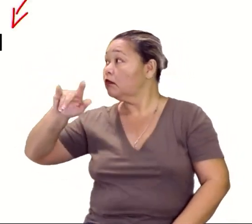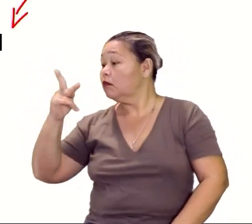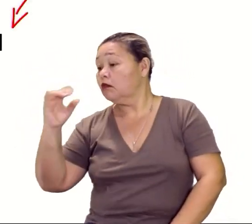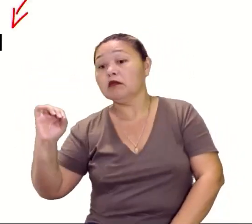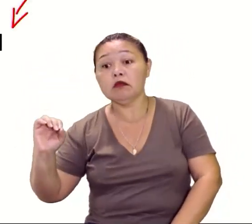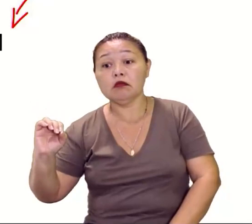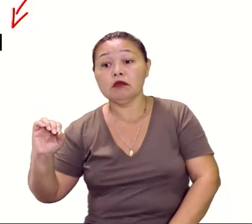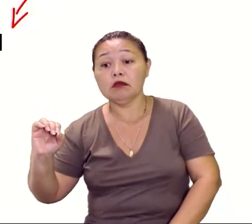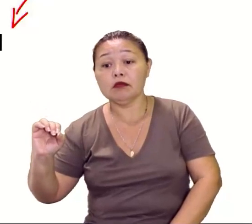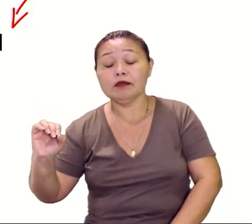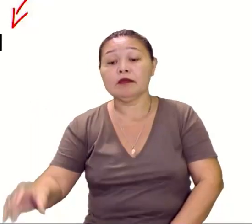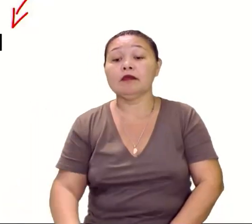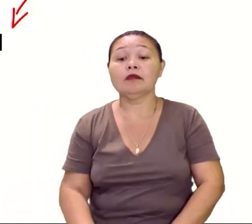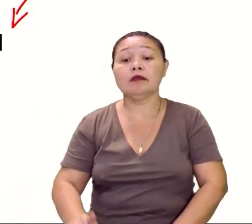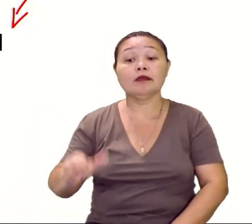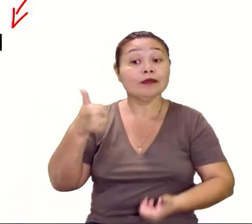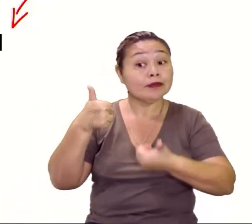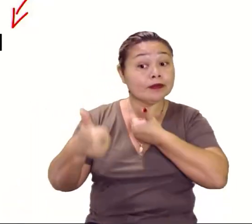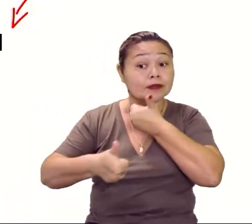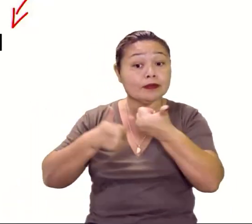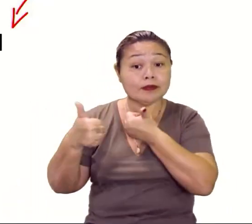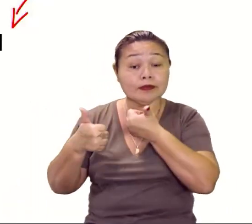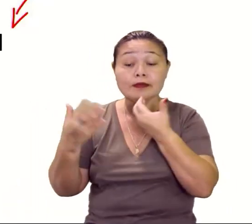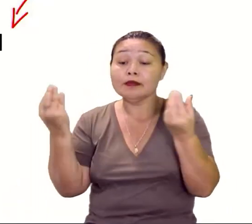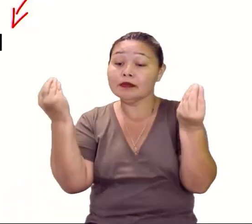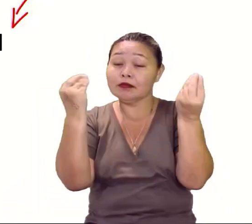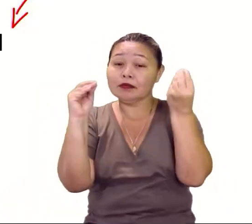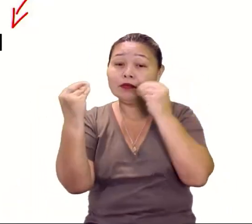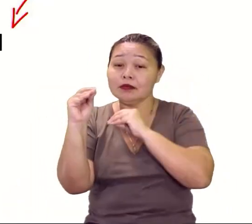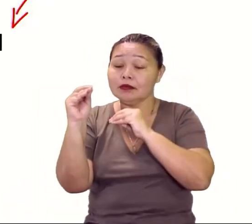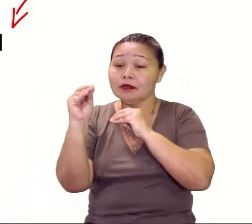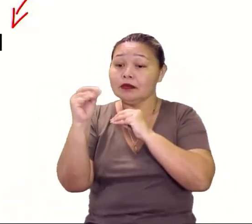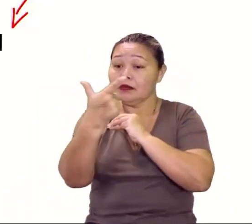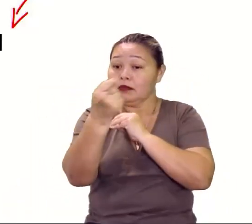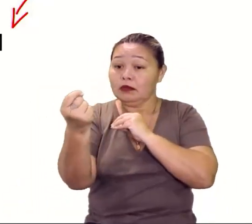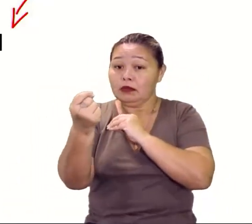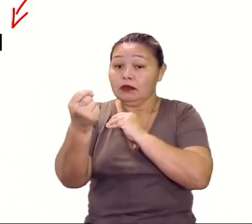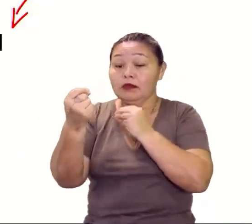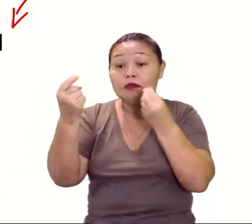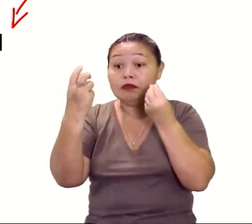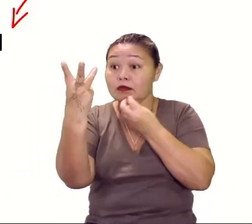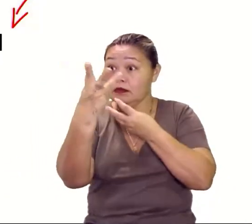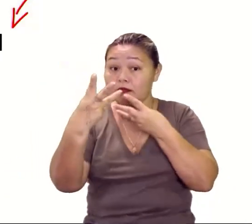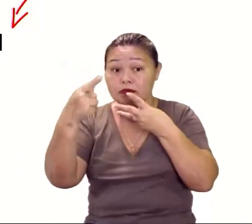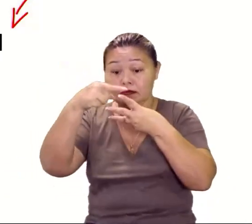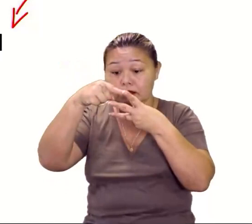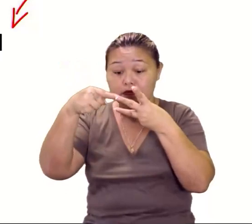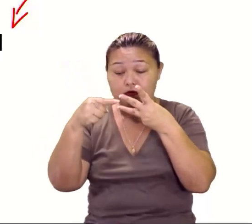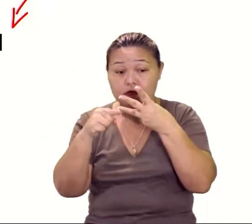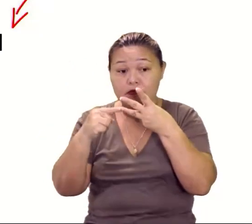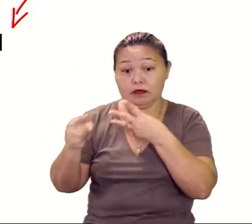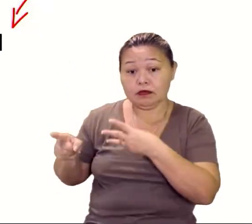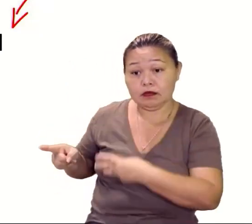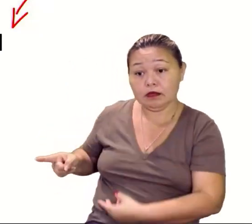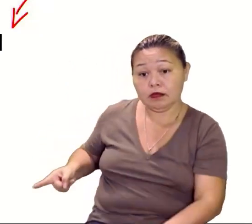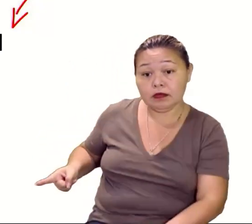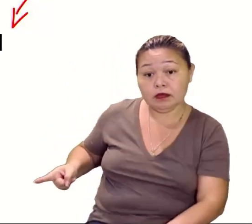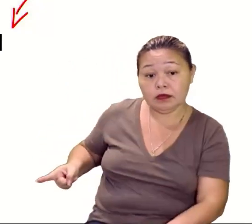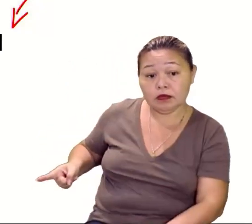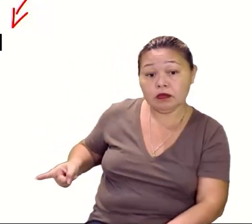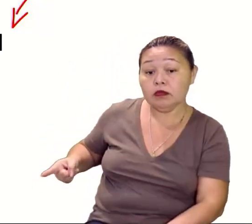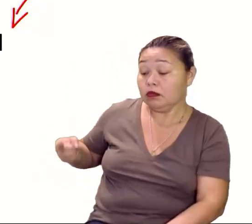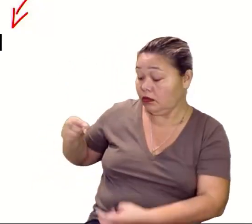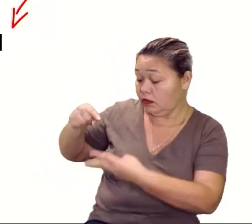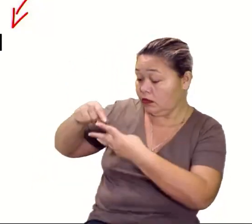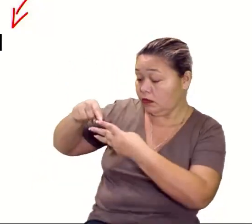Milho. Milho. Beleza? E aí, vamos lá. A gente já disse que 20 é a interseção, né? Isso. Olha lá, 20